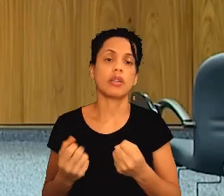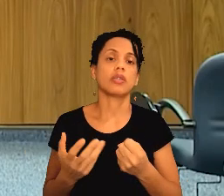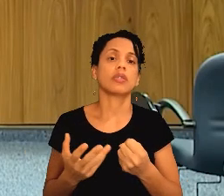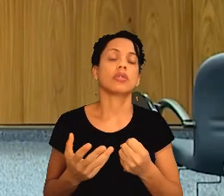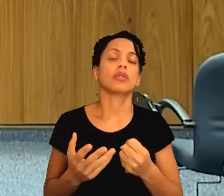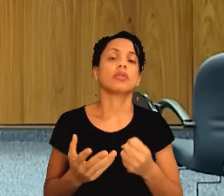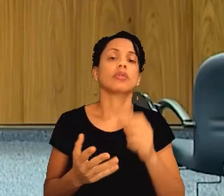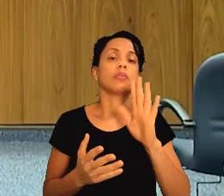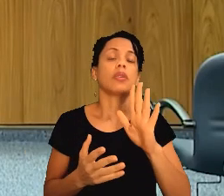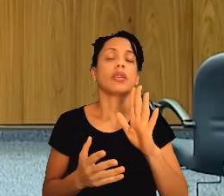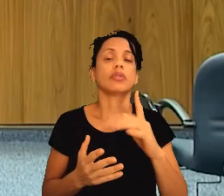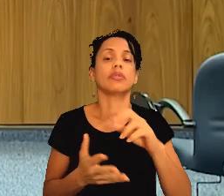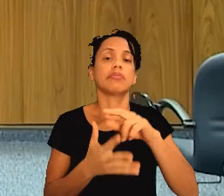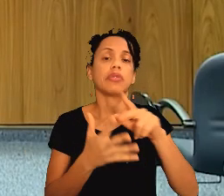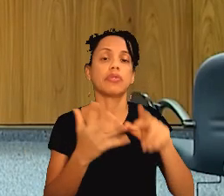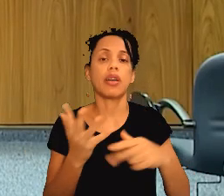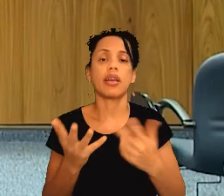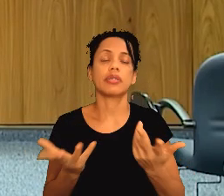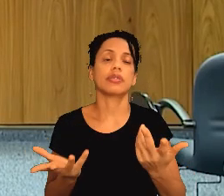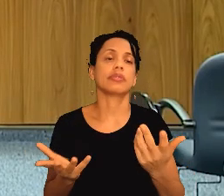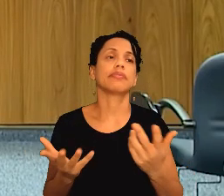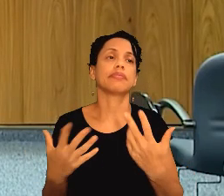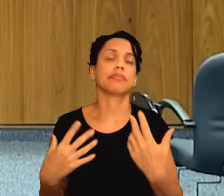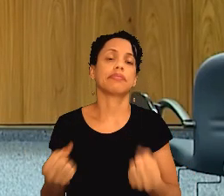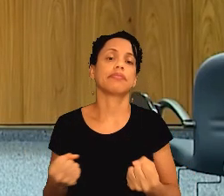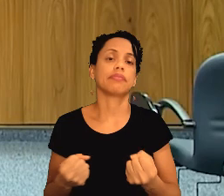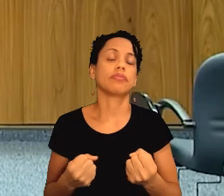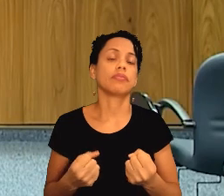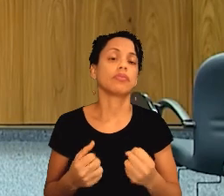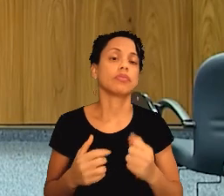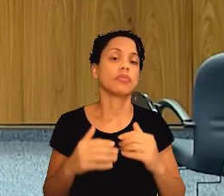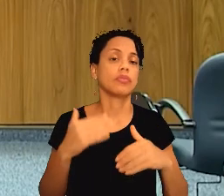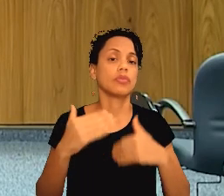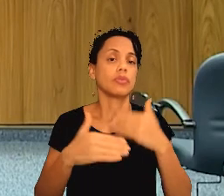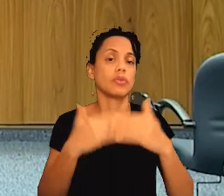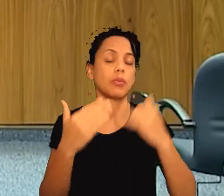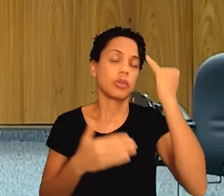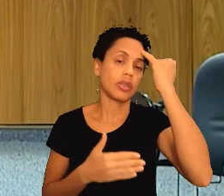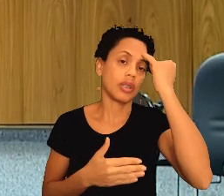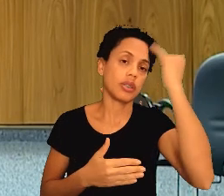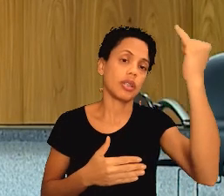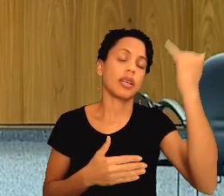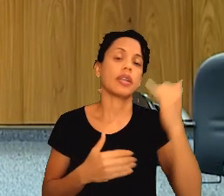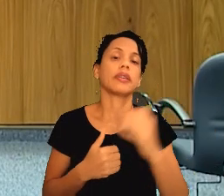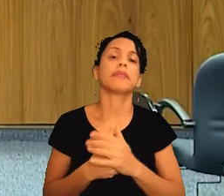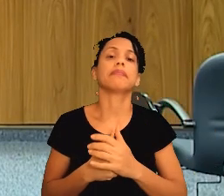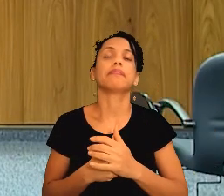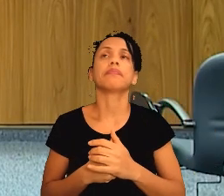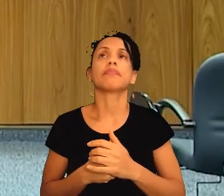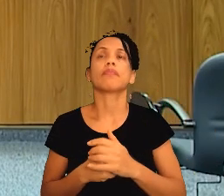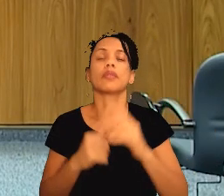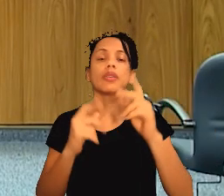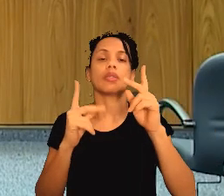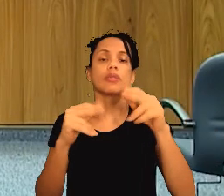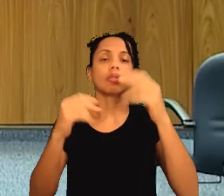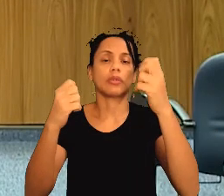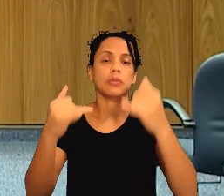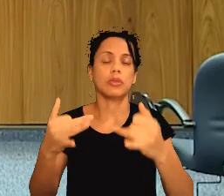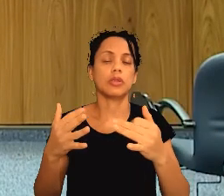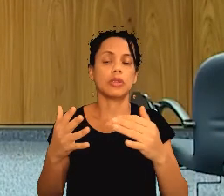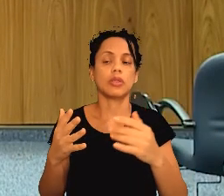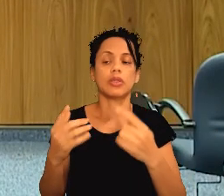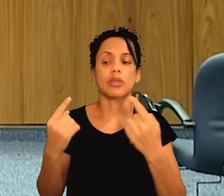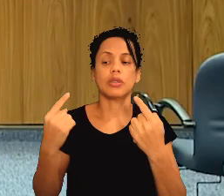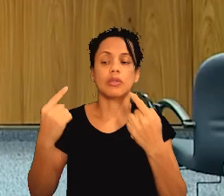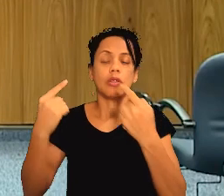adotavam essa posição, mas muitos. Então, quer dizer, toda essa ideia de um renitente esbulho é em si